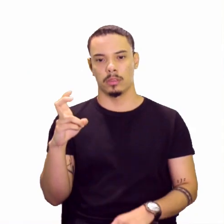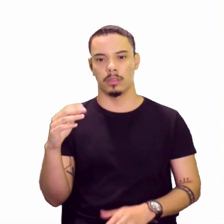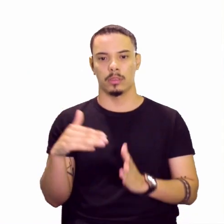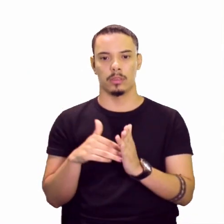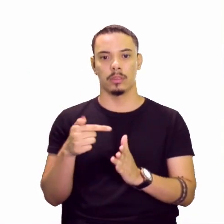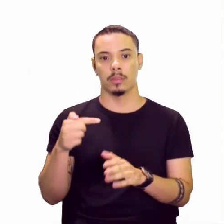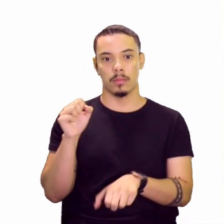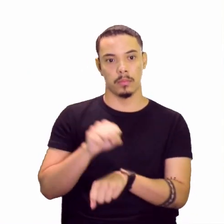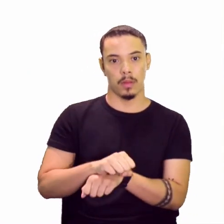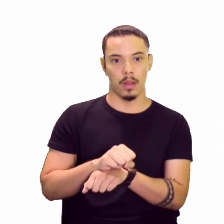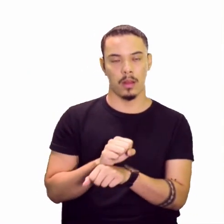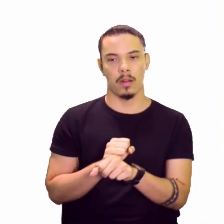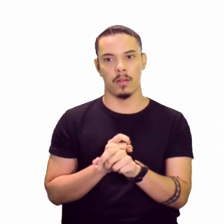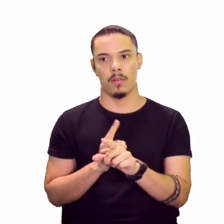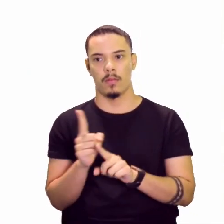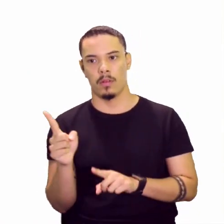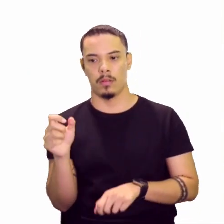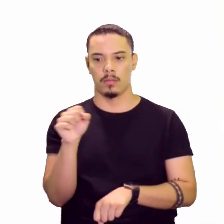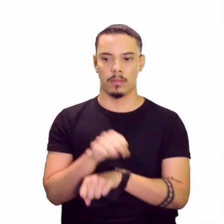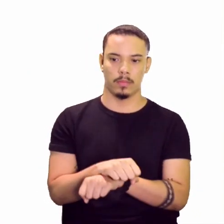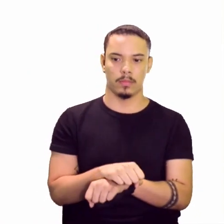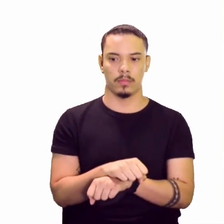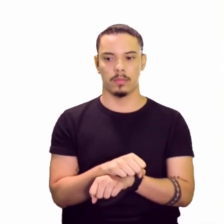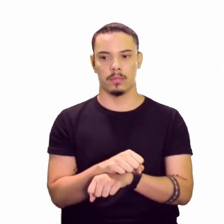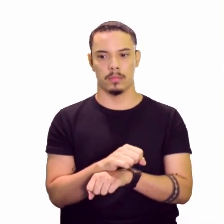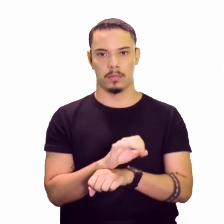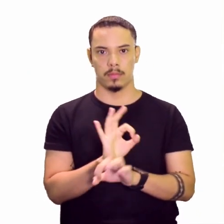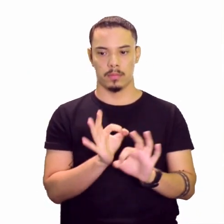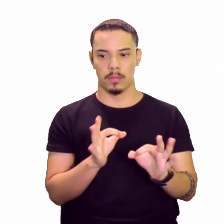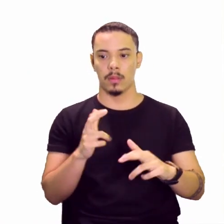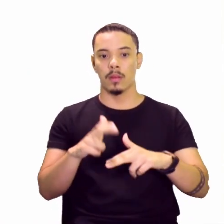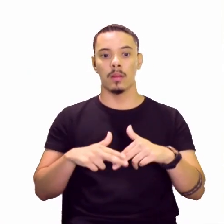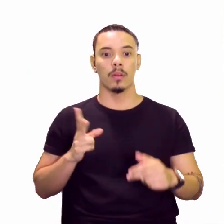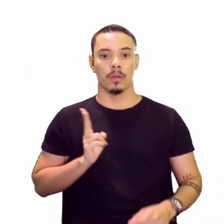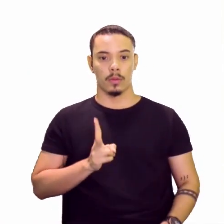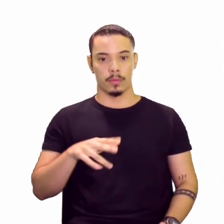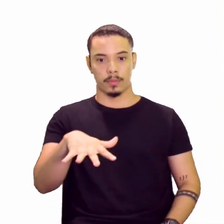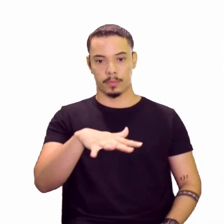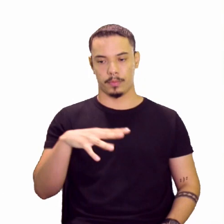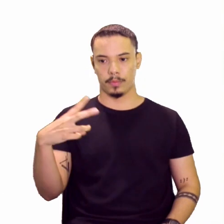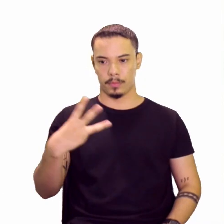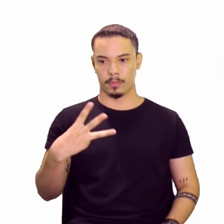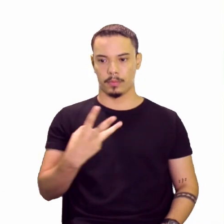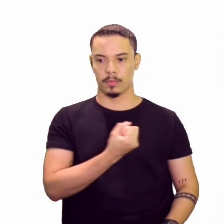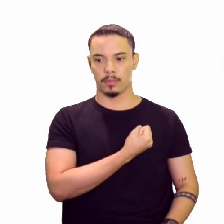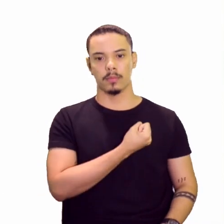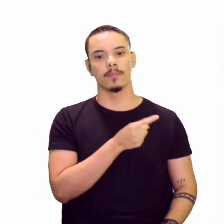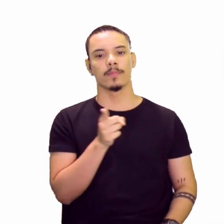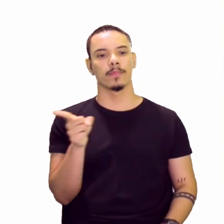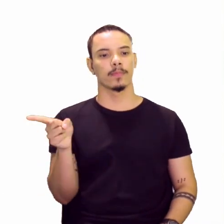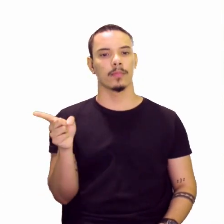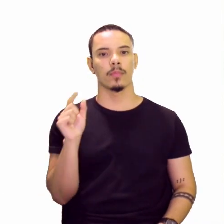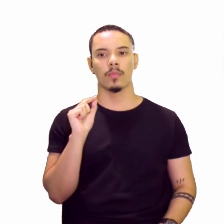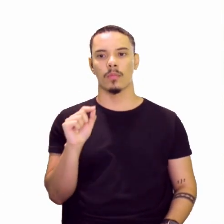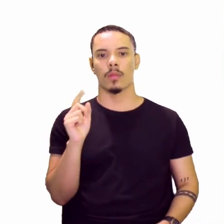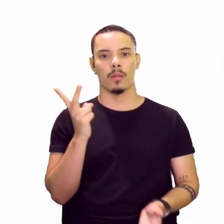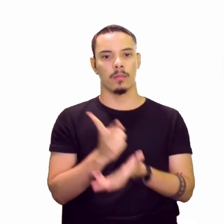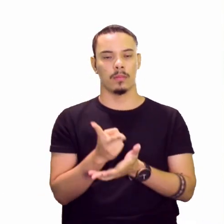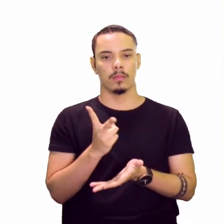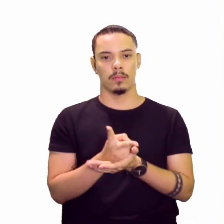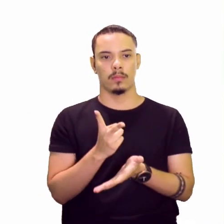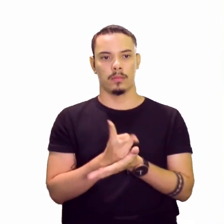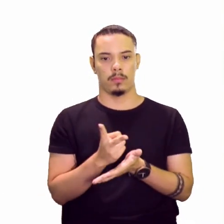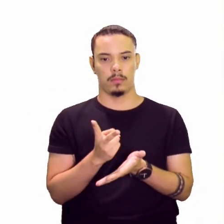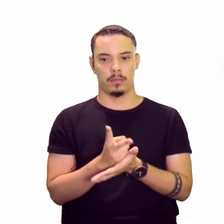né? arrancou de novo. Continuando. Né? Ó, área 3 aqui, né? A gente pode fazer a área 3 logo que é o mesmo. É triângulo,